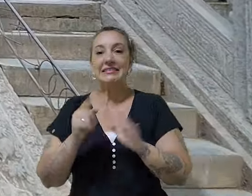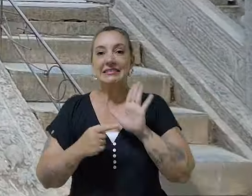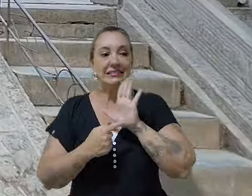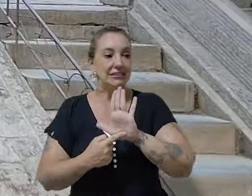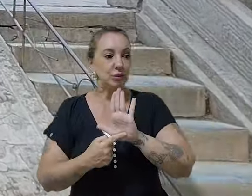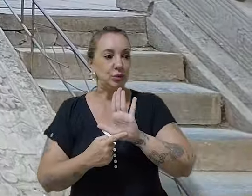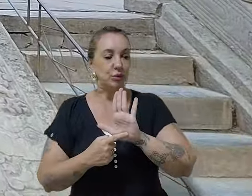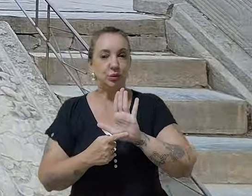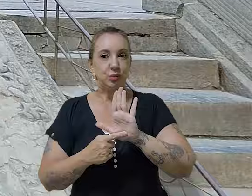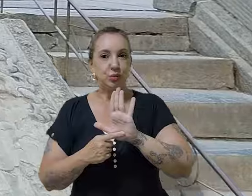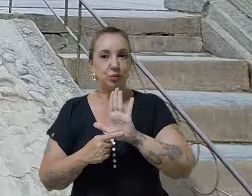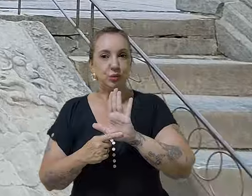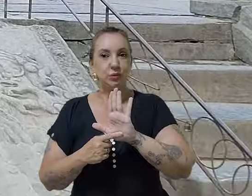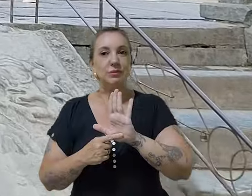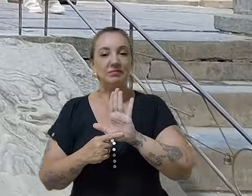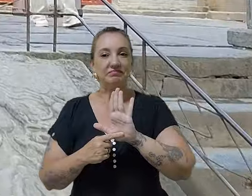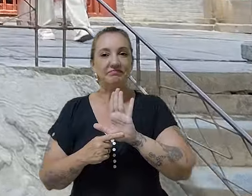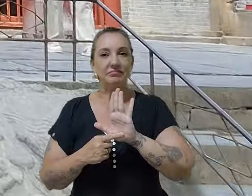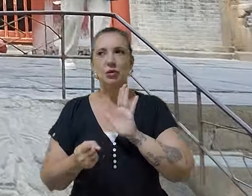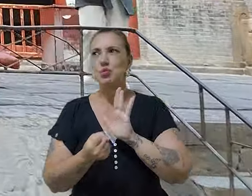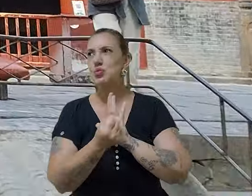um monte de